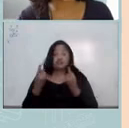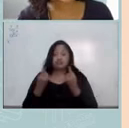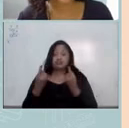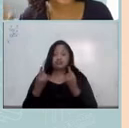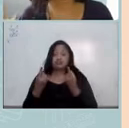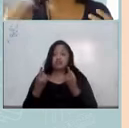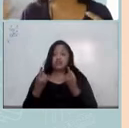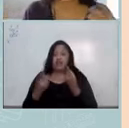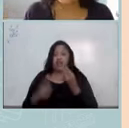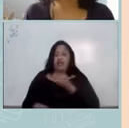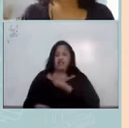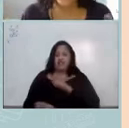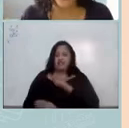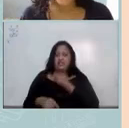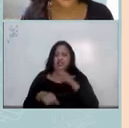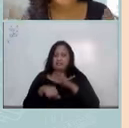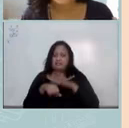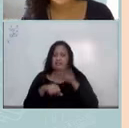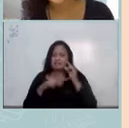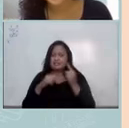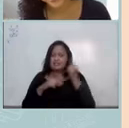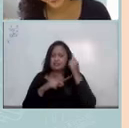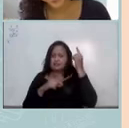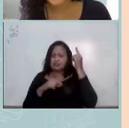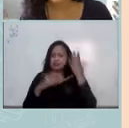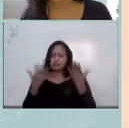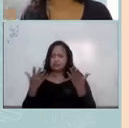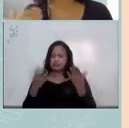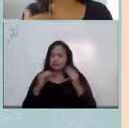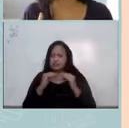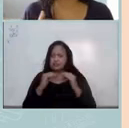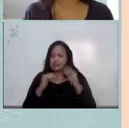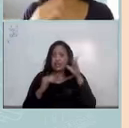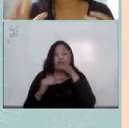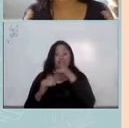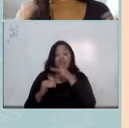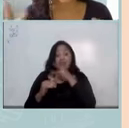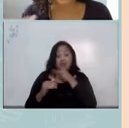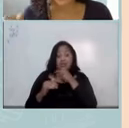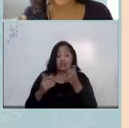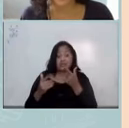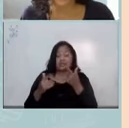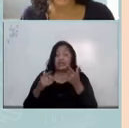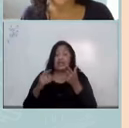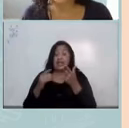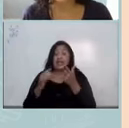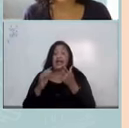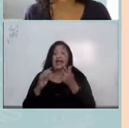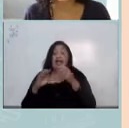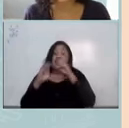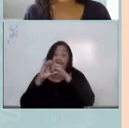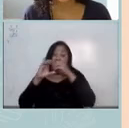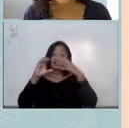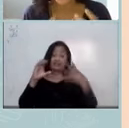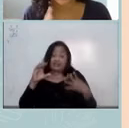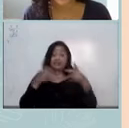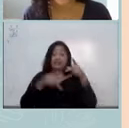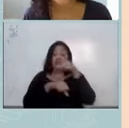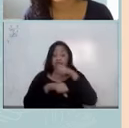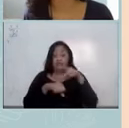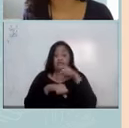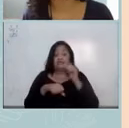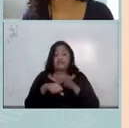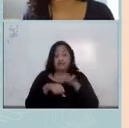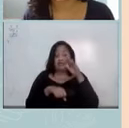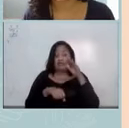vida mais alta, né, que é uma característica dos países mais ricos, né, vocês estão estudando aí, foram estudar geografia humana, né, aquela